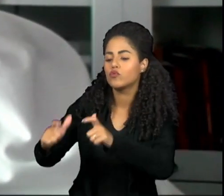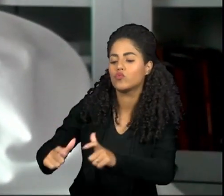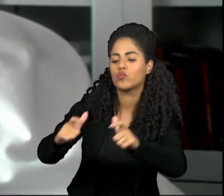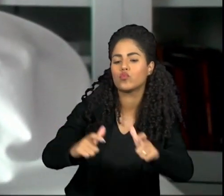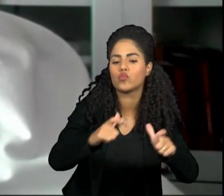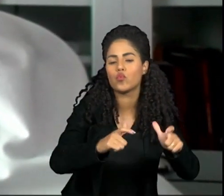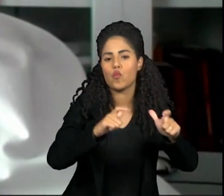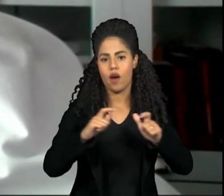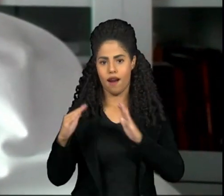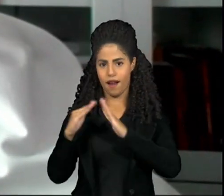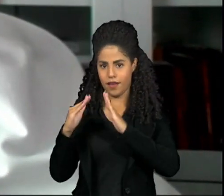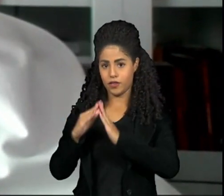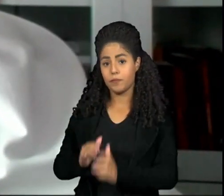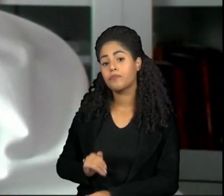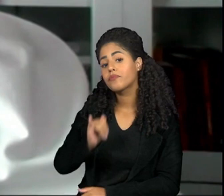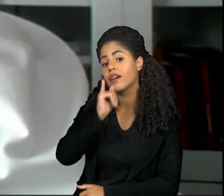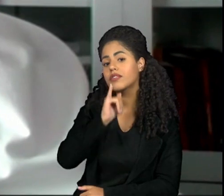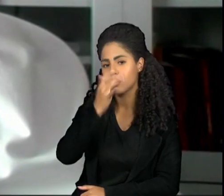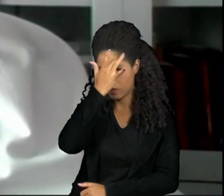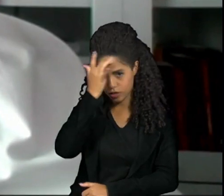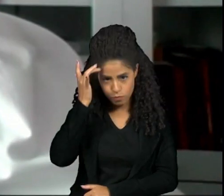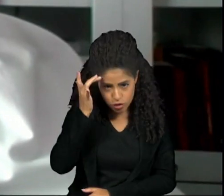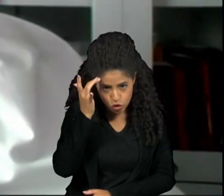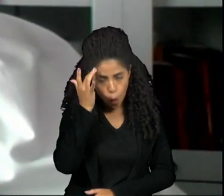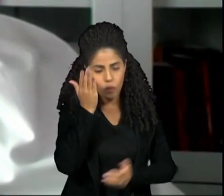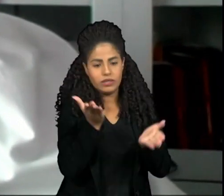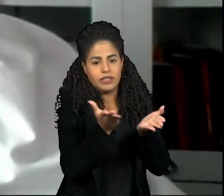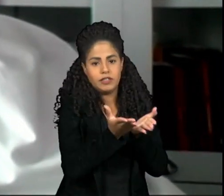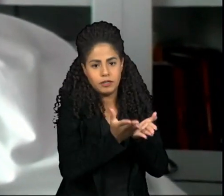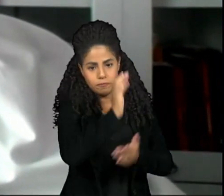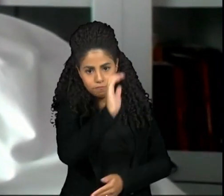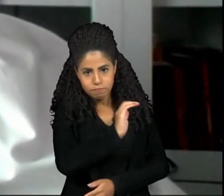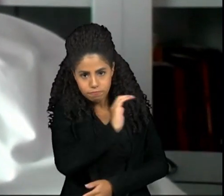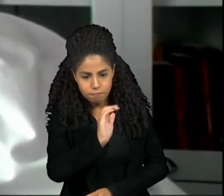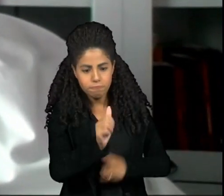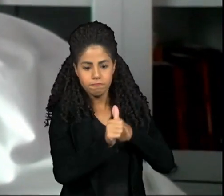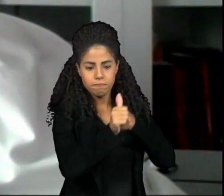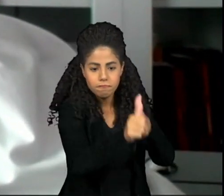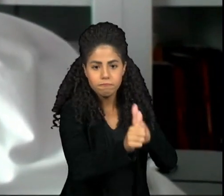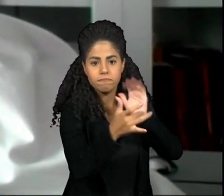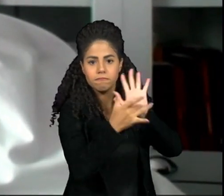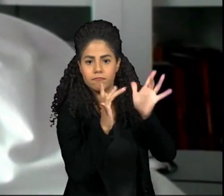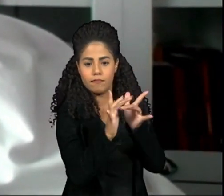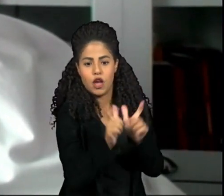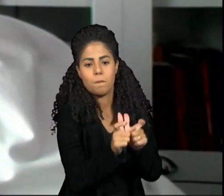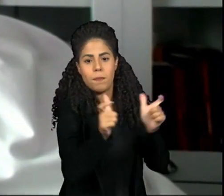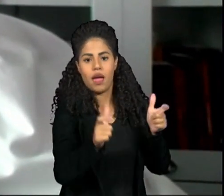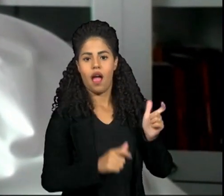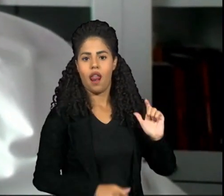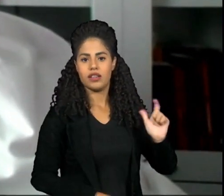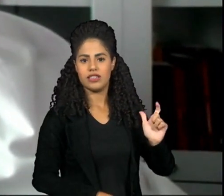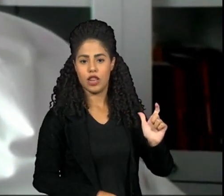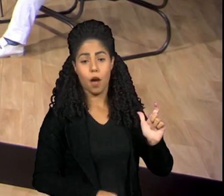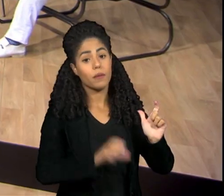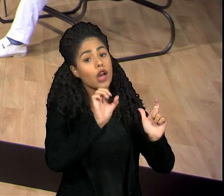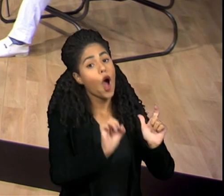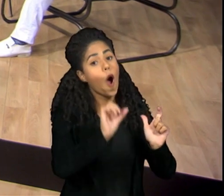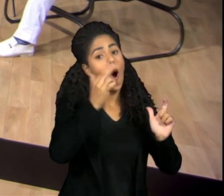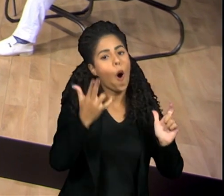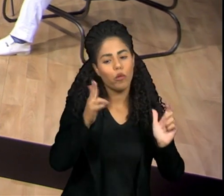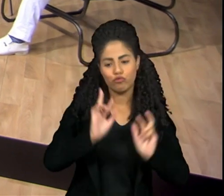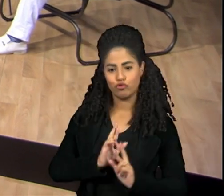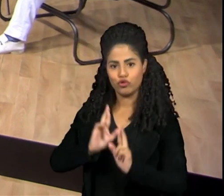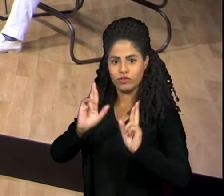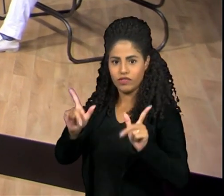Os cristãos podem ser perseguidos num país de maioria islâmica ou o